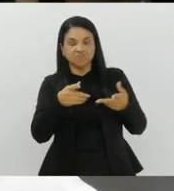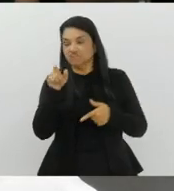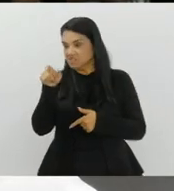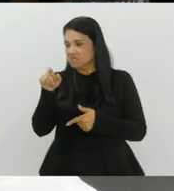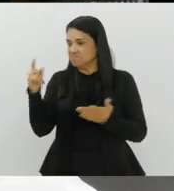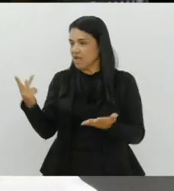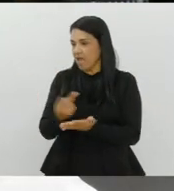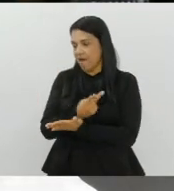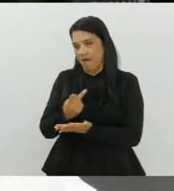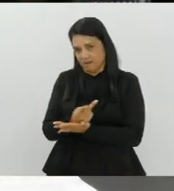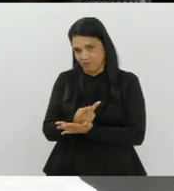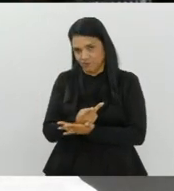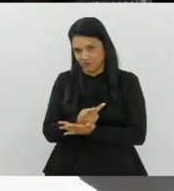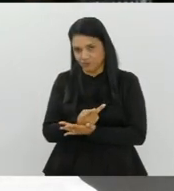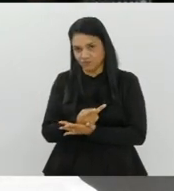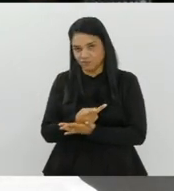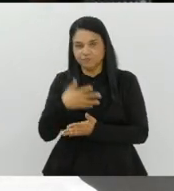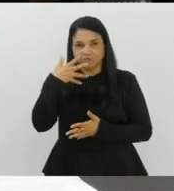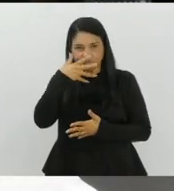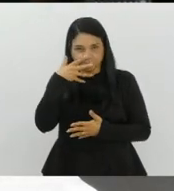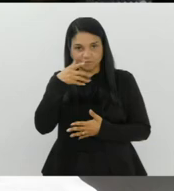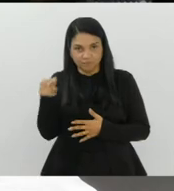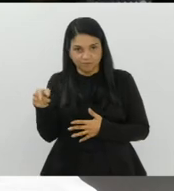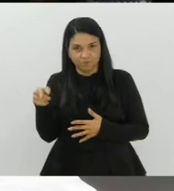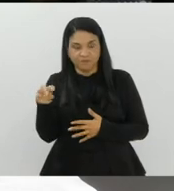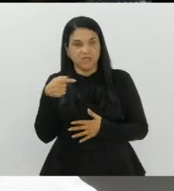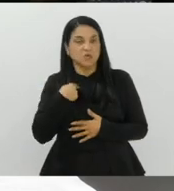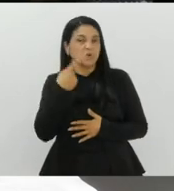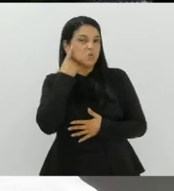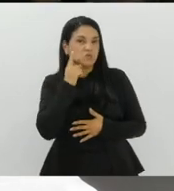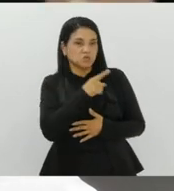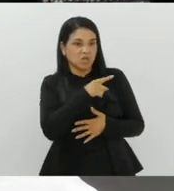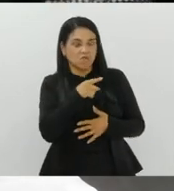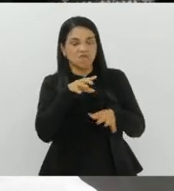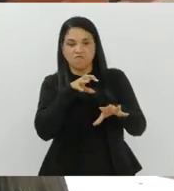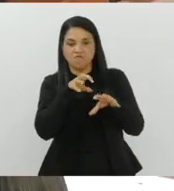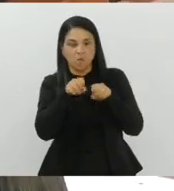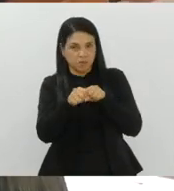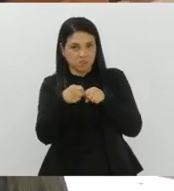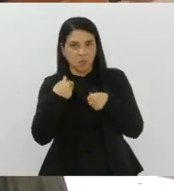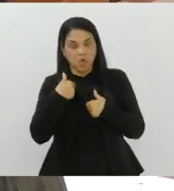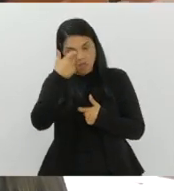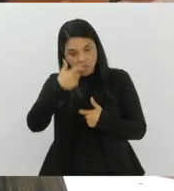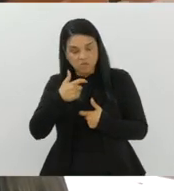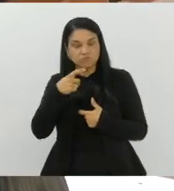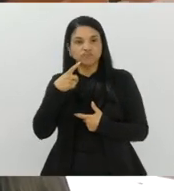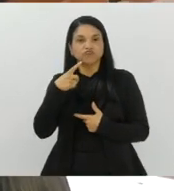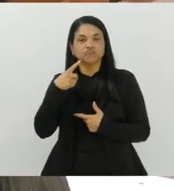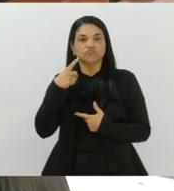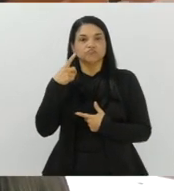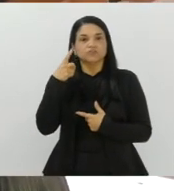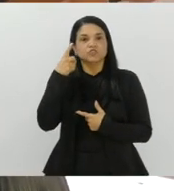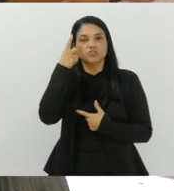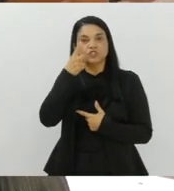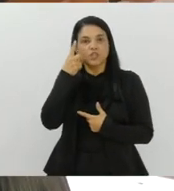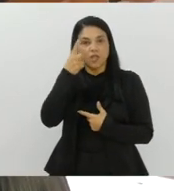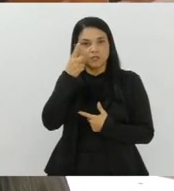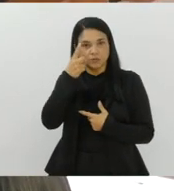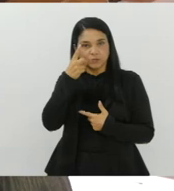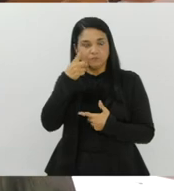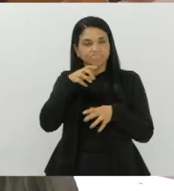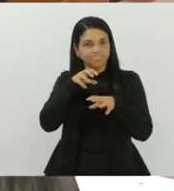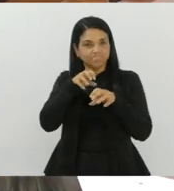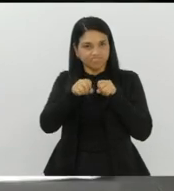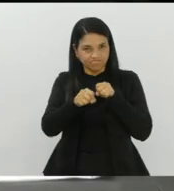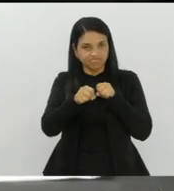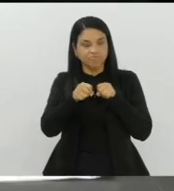incorreto, mais uma vez. E eu não sei qual é a formação de Vossa Excelência, mas eu sou formado em Direito e eu sou um legalista. E eu sou formado em